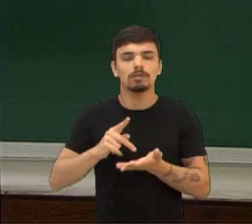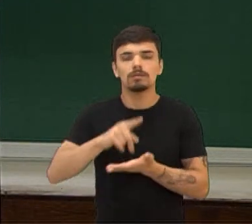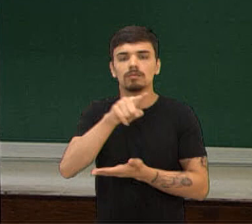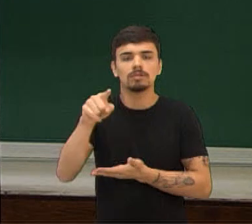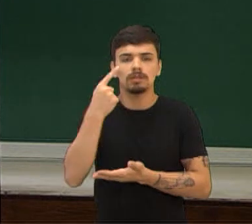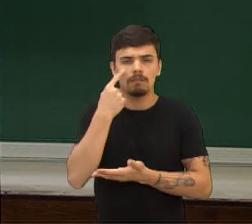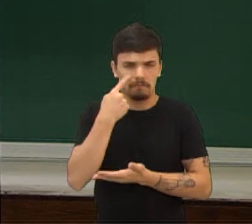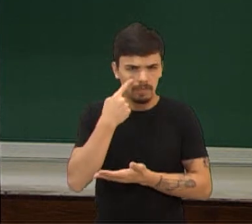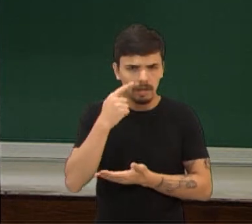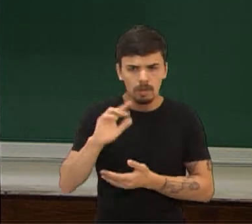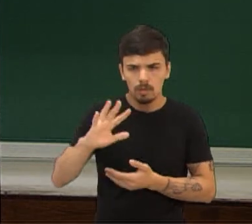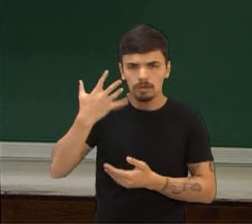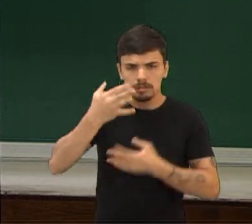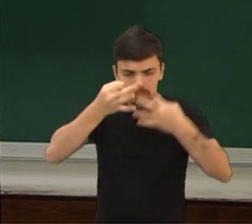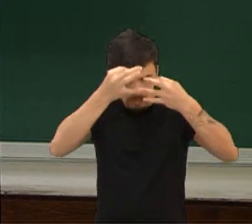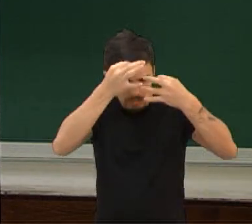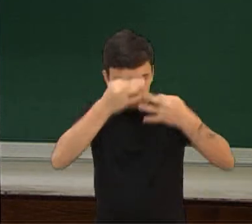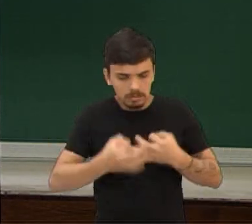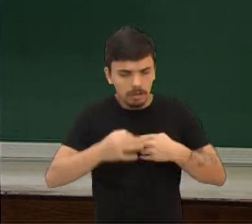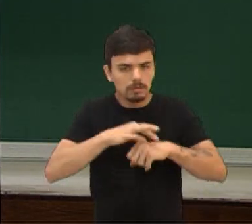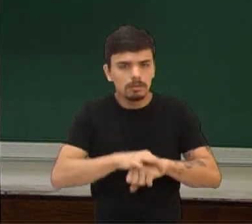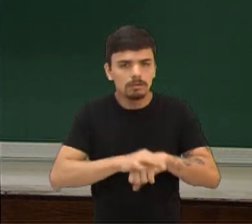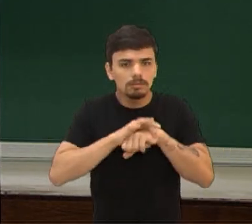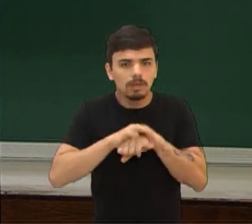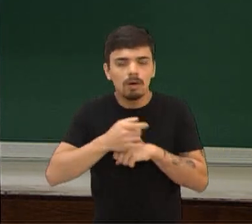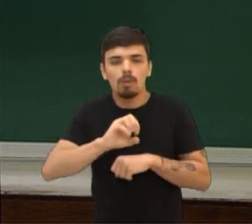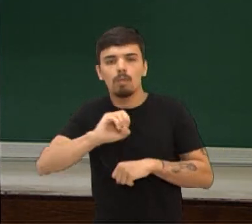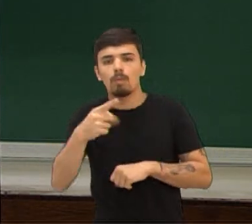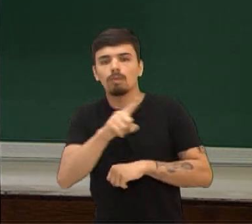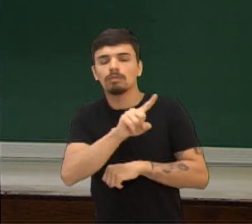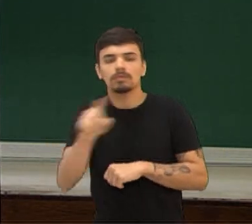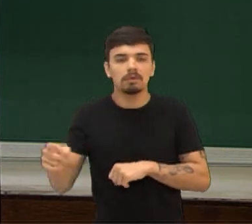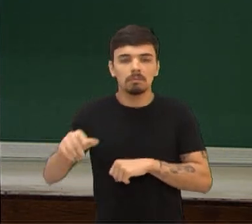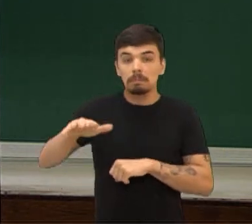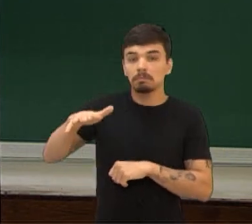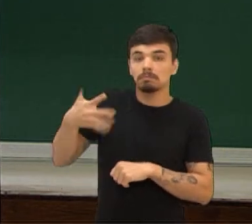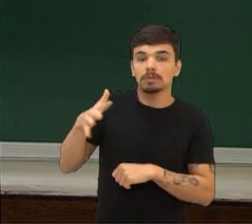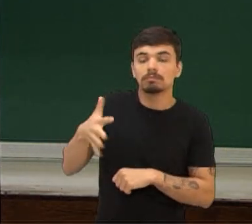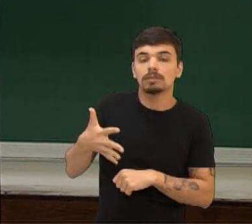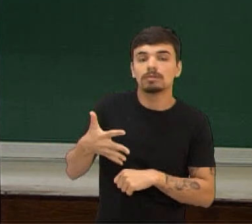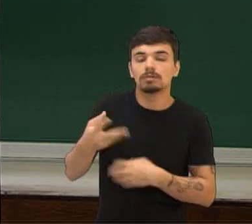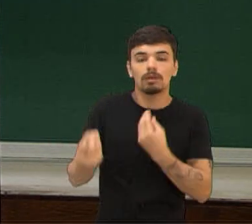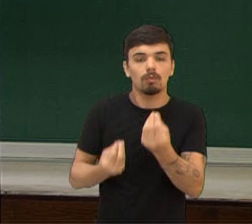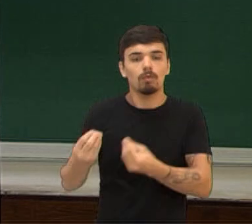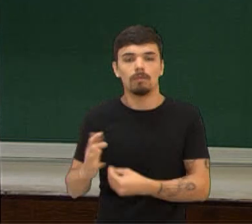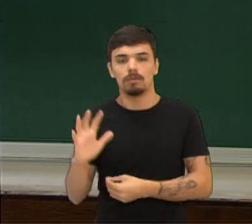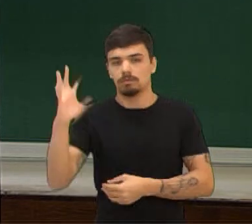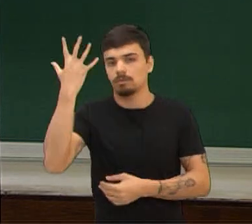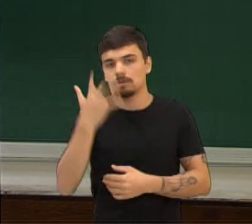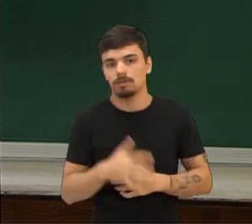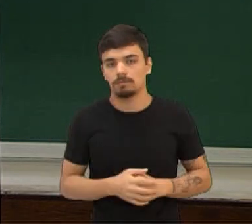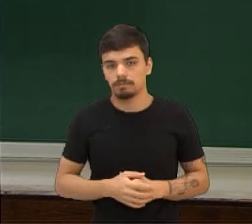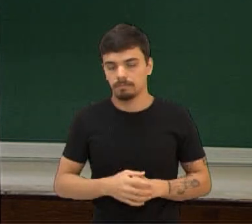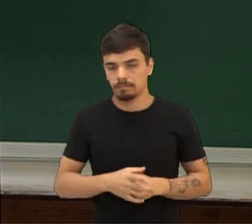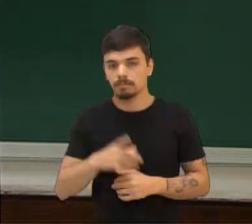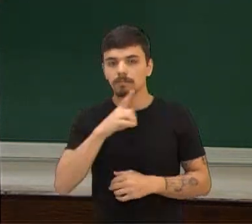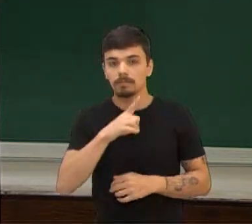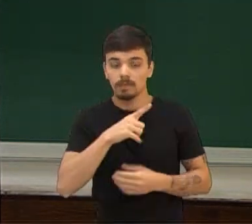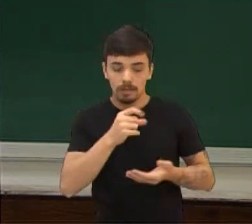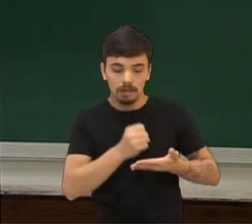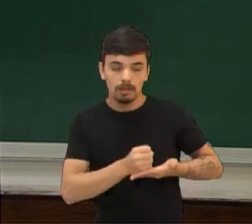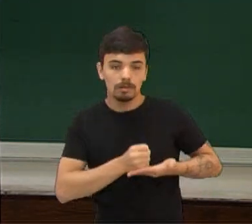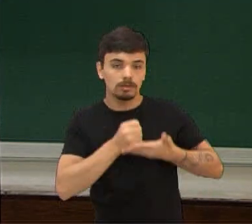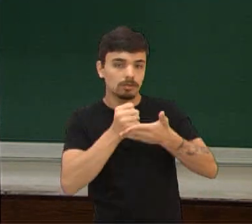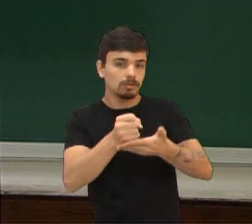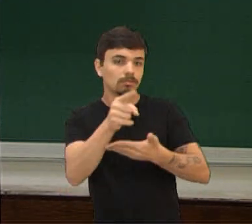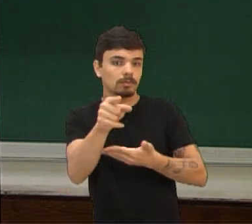esses direitos sendo plenamente garantidos ou não? Ou mais ou menos? Como é que isso acontece? Tendo como auxílio